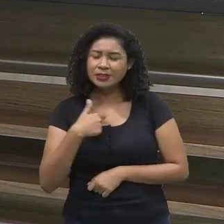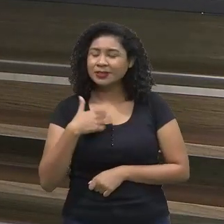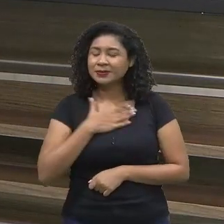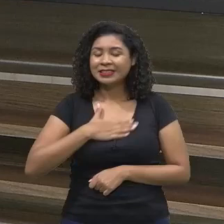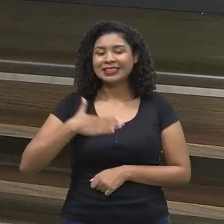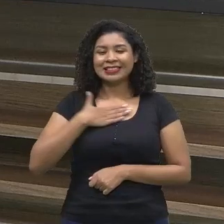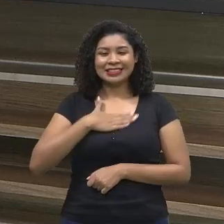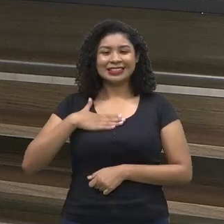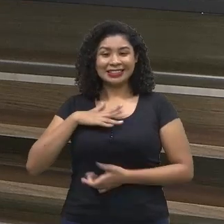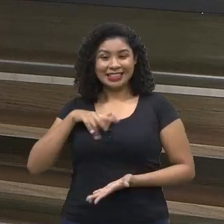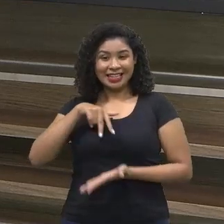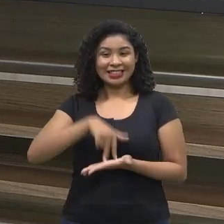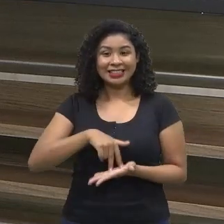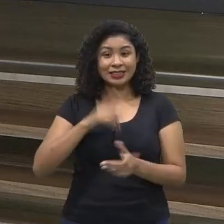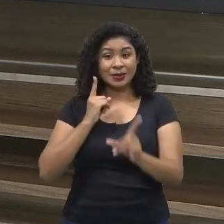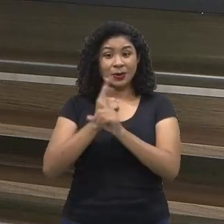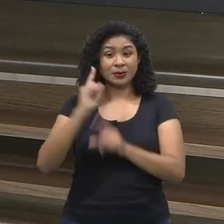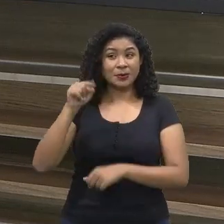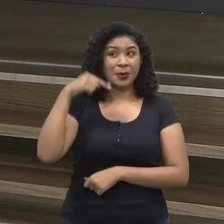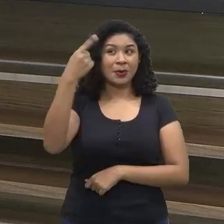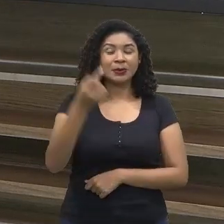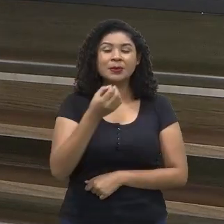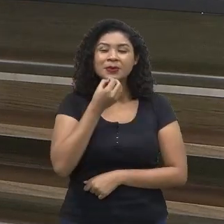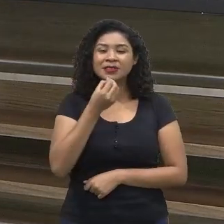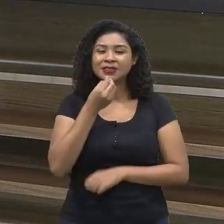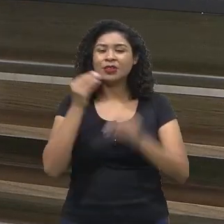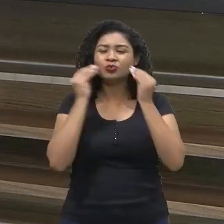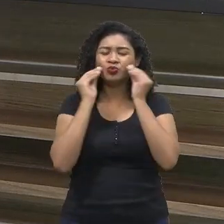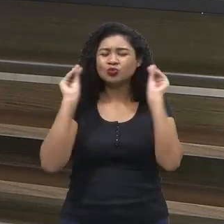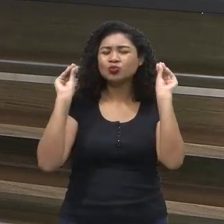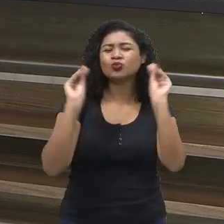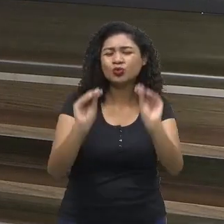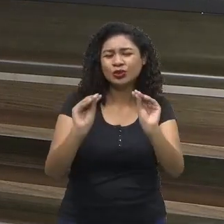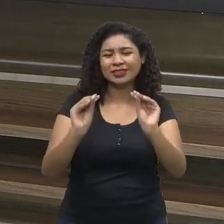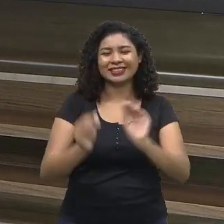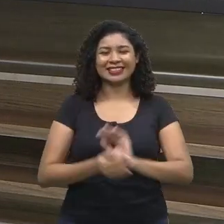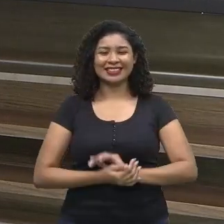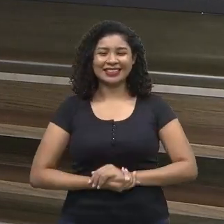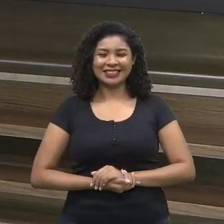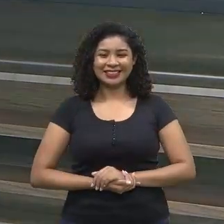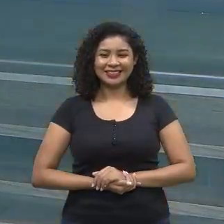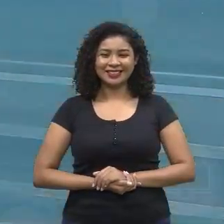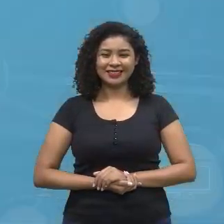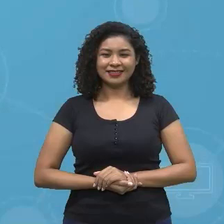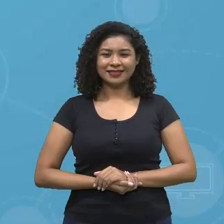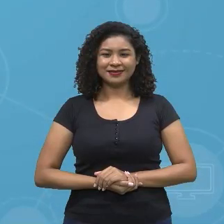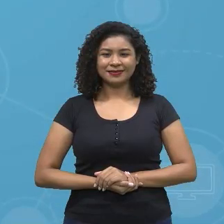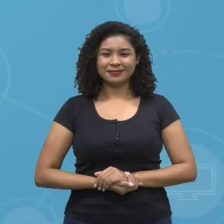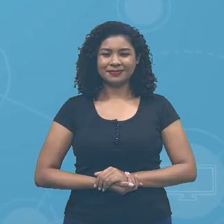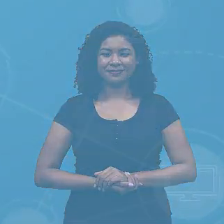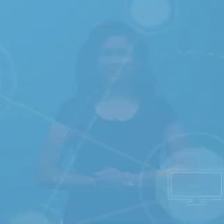Nos encontramos numa próxima oportunidade. Beijo no coração, amores da minha vida.